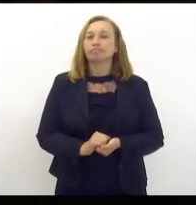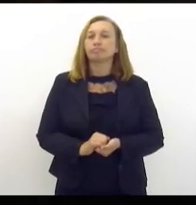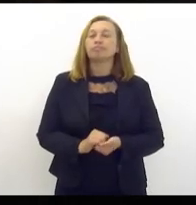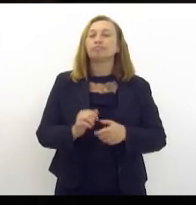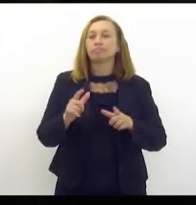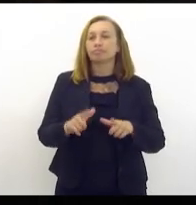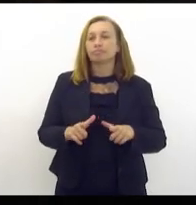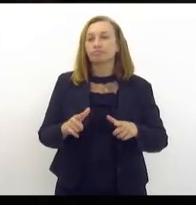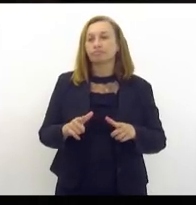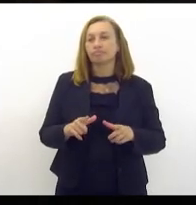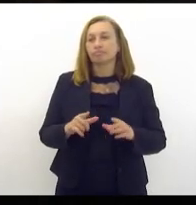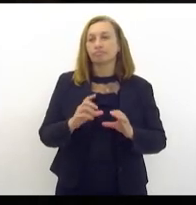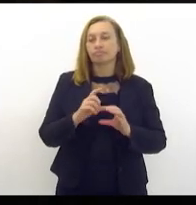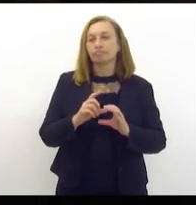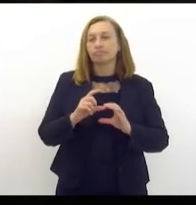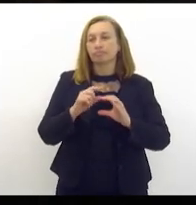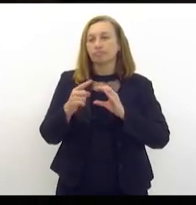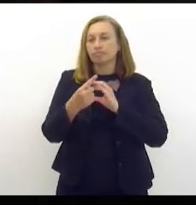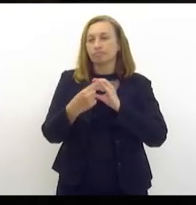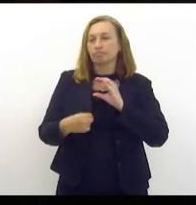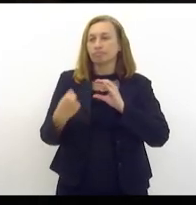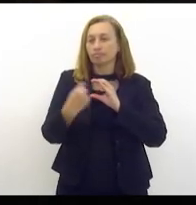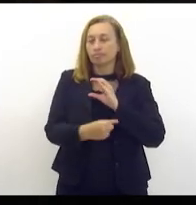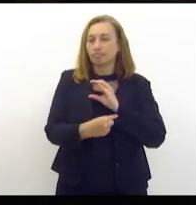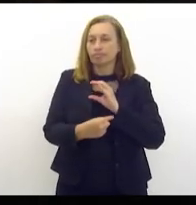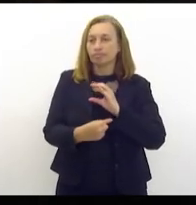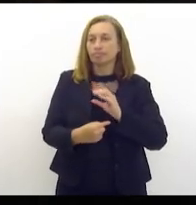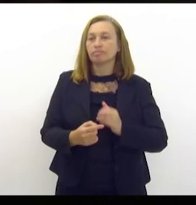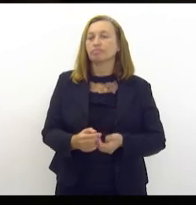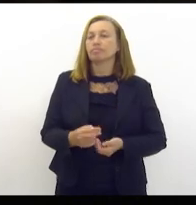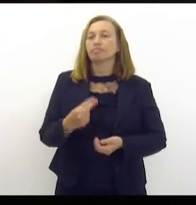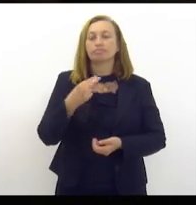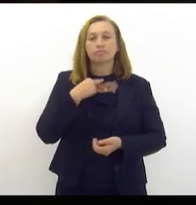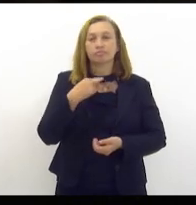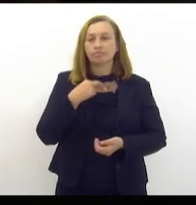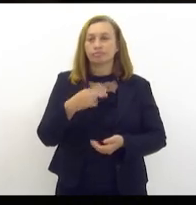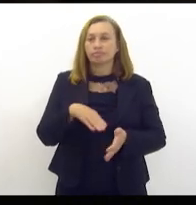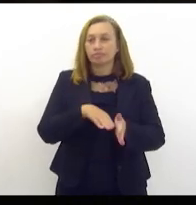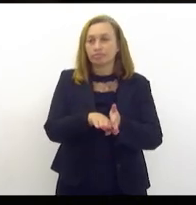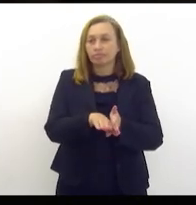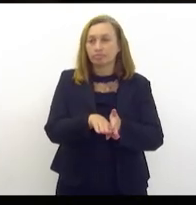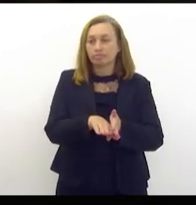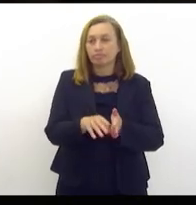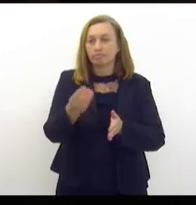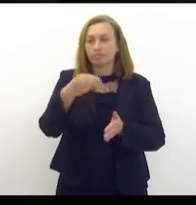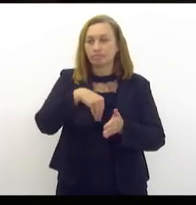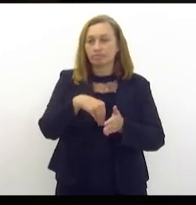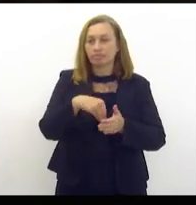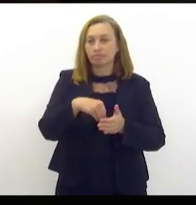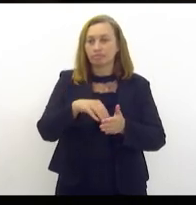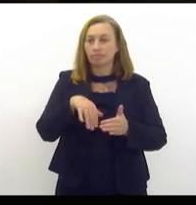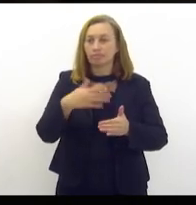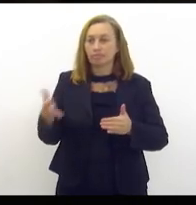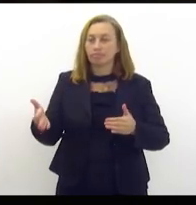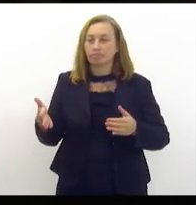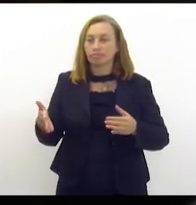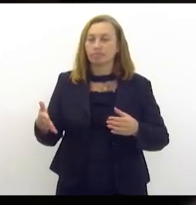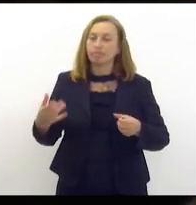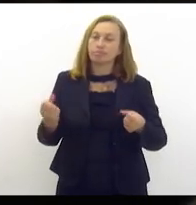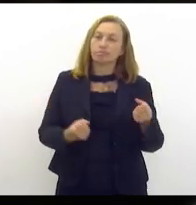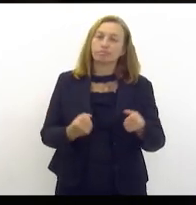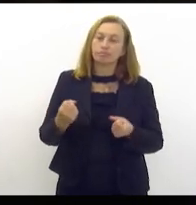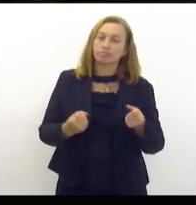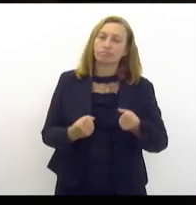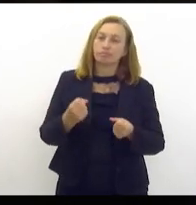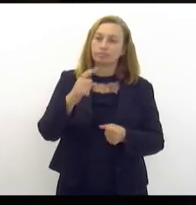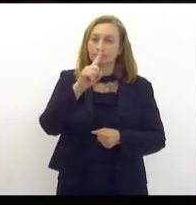parada proibida, você também não pode nem parar. Se você parar, é multado, mesmo dentro do carro. Porque ali está um X, assim, ó, um E